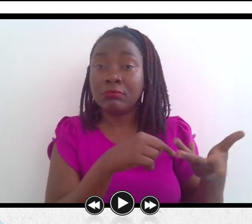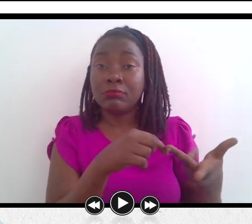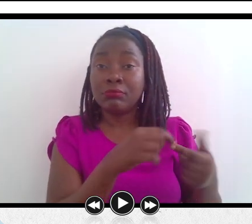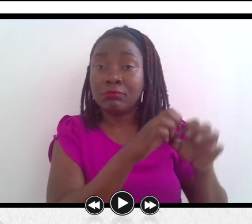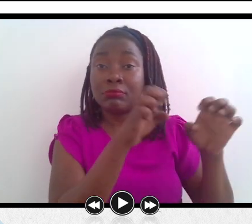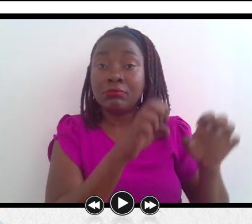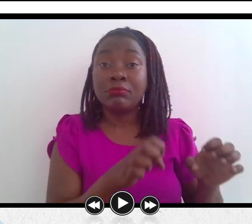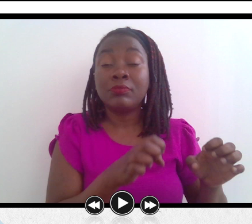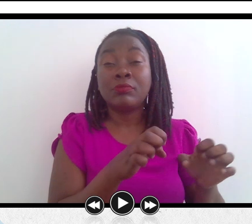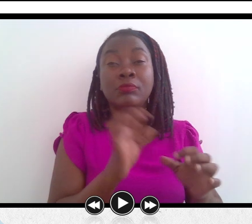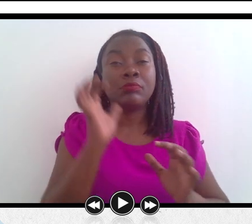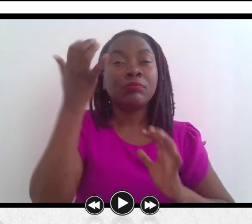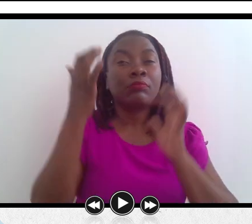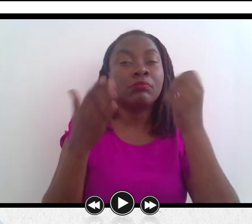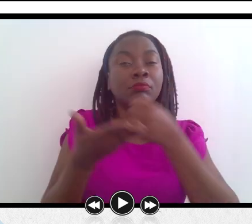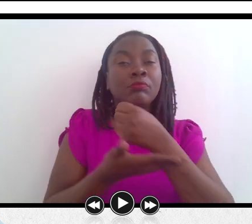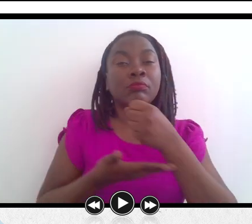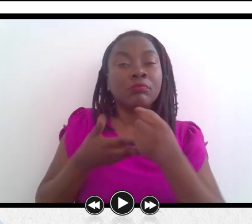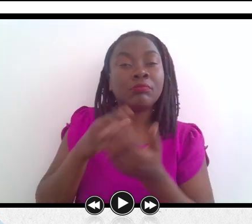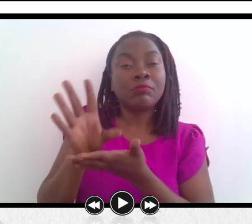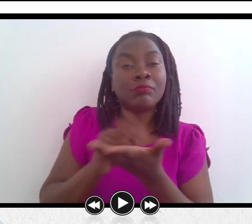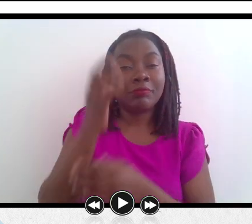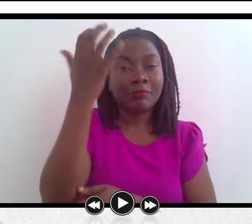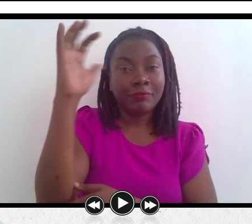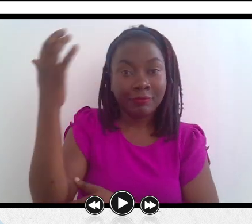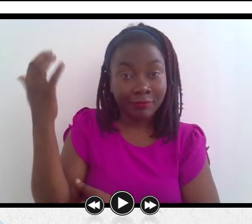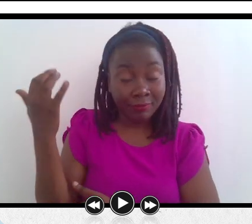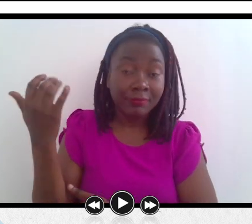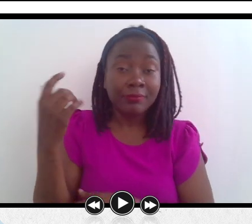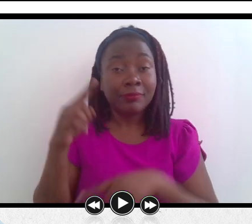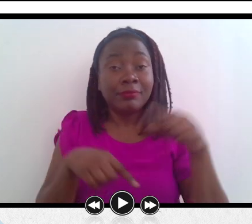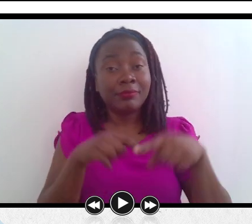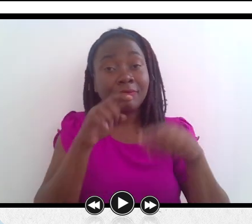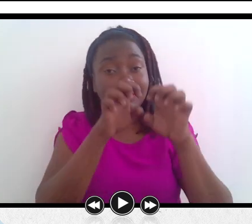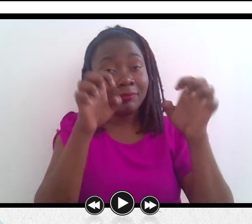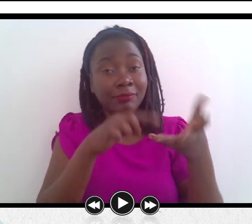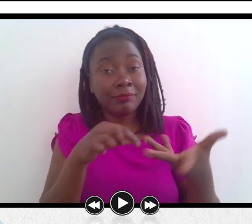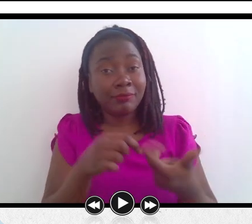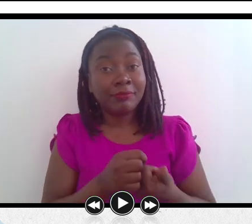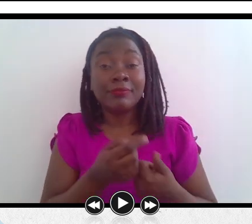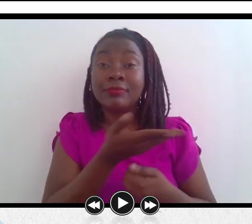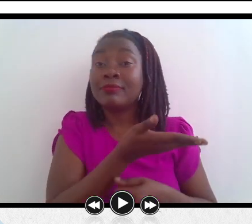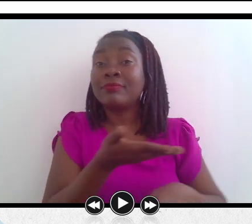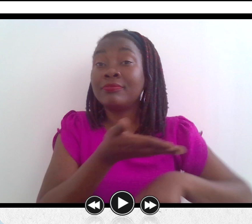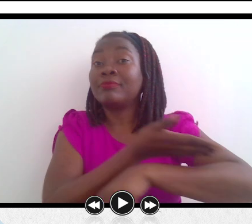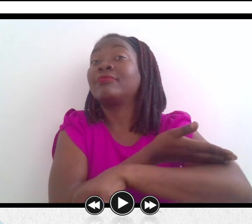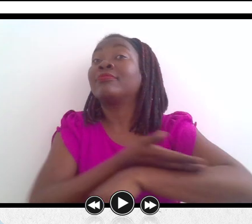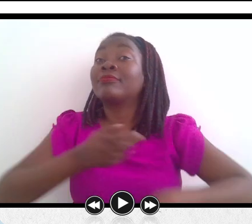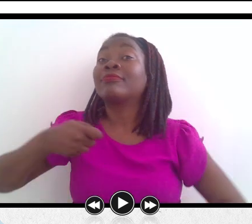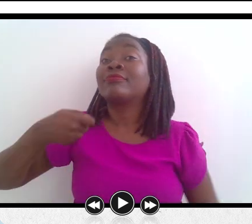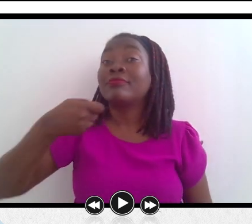soluções baseadas na natureza é uma medida estrutural. Né? E essas medidas estruturais, elas geralmente